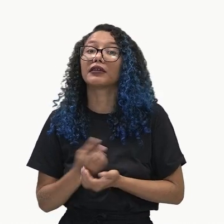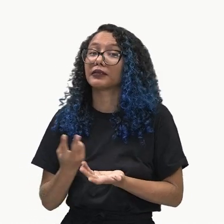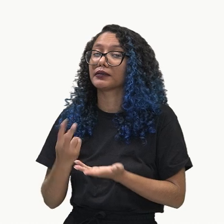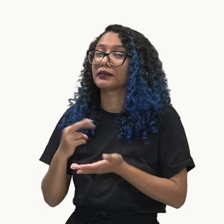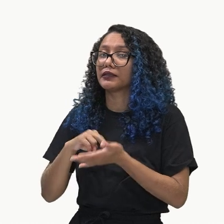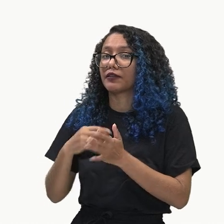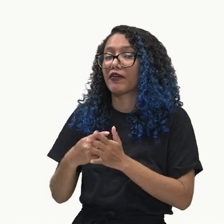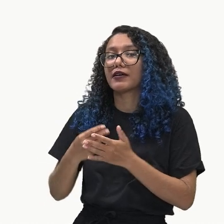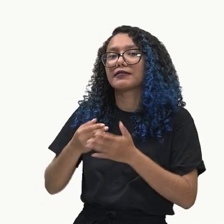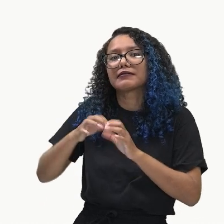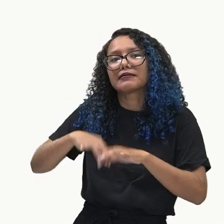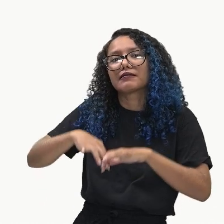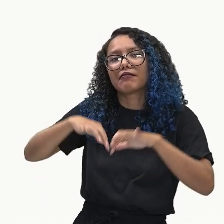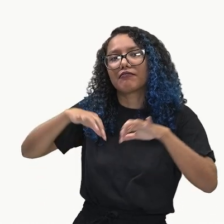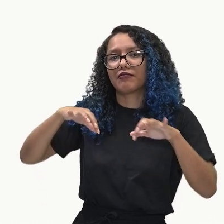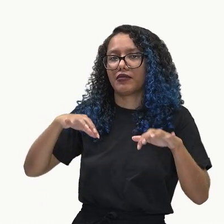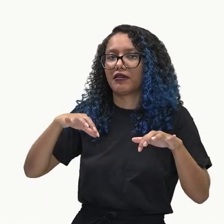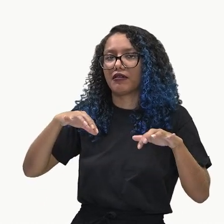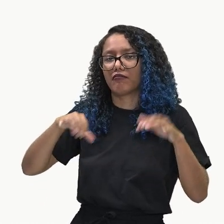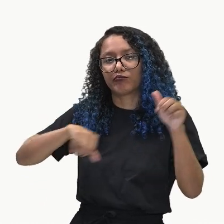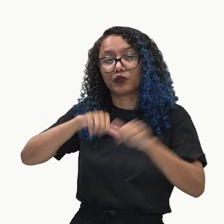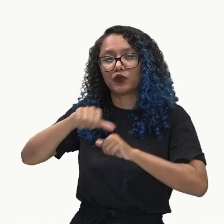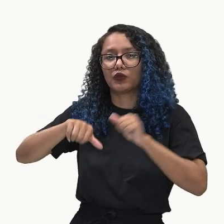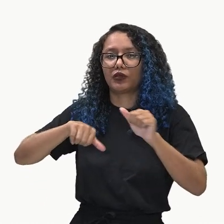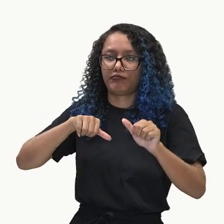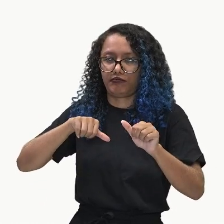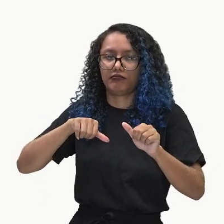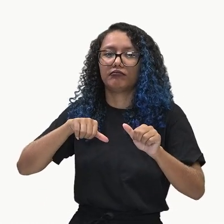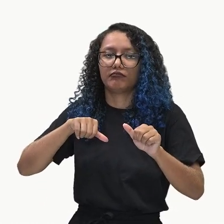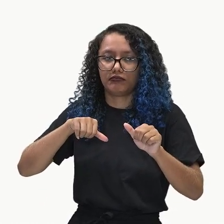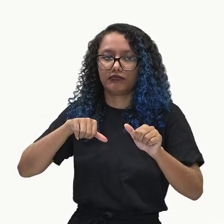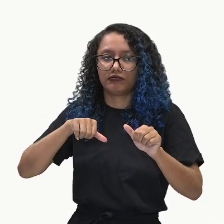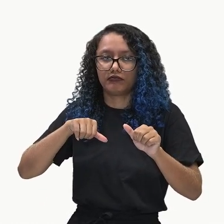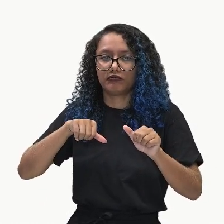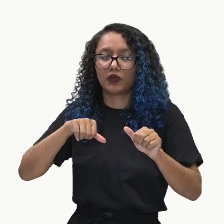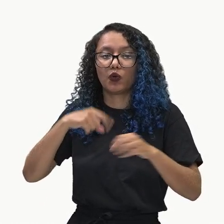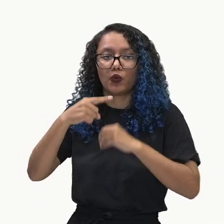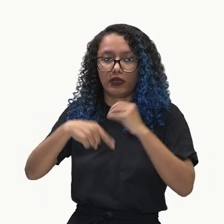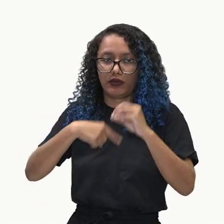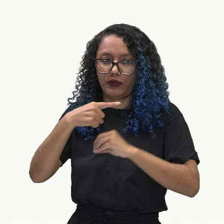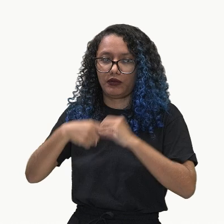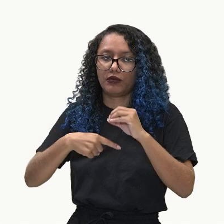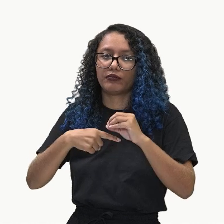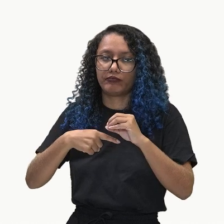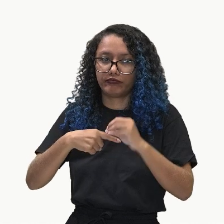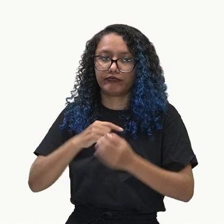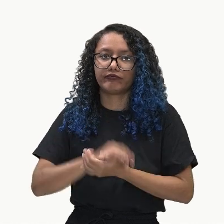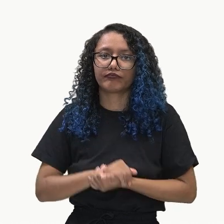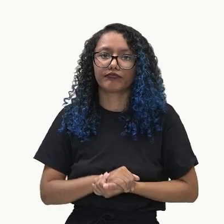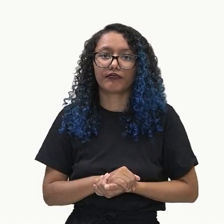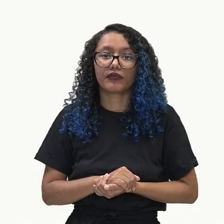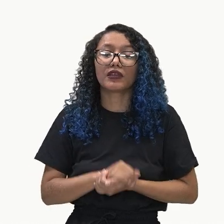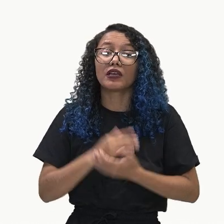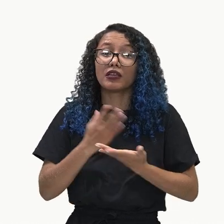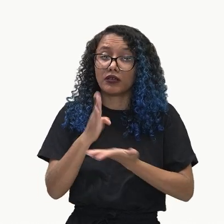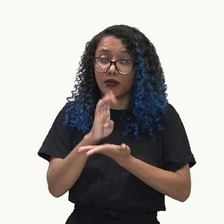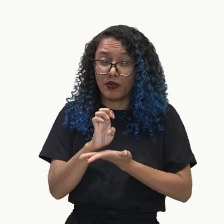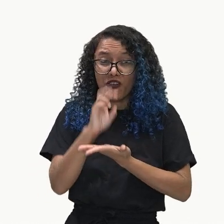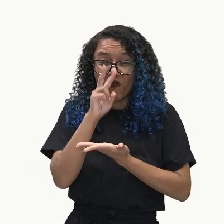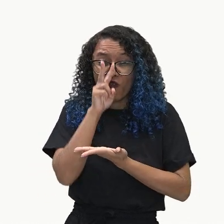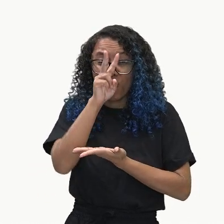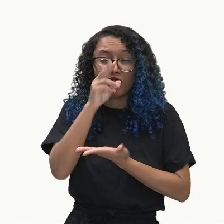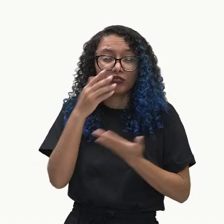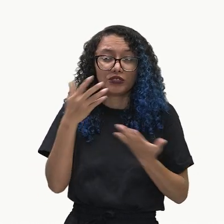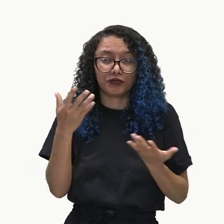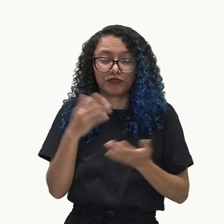de transformar, certo? Os elementos. E a base forte é quando